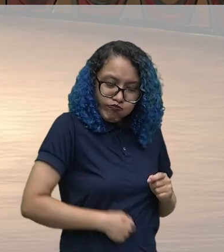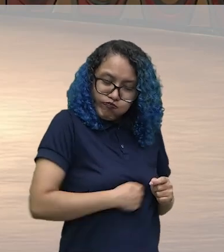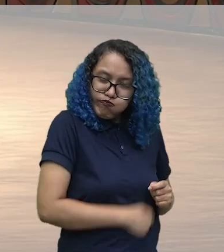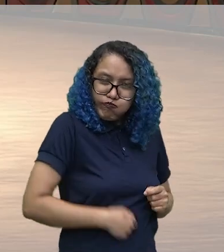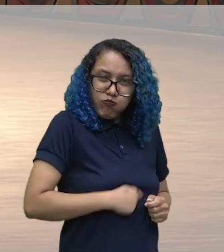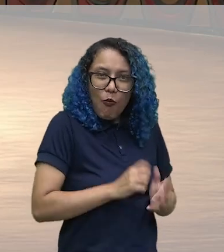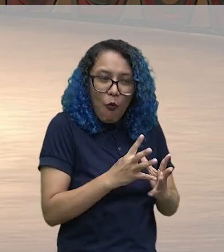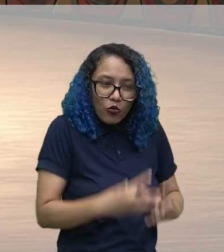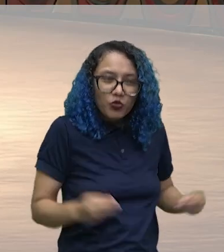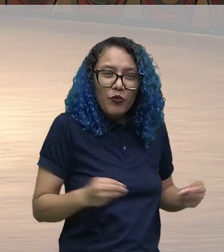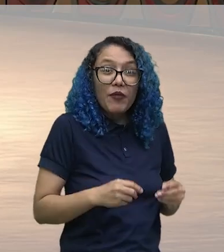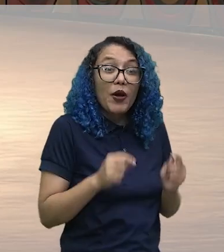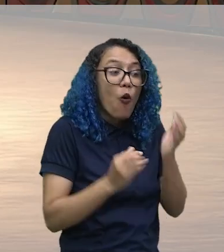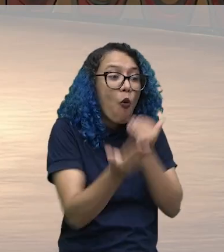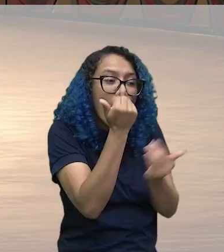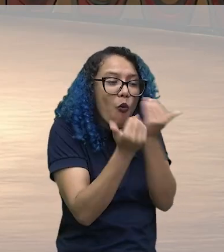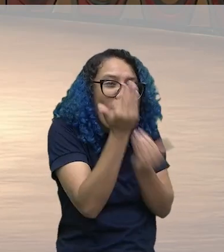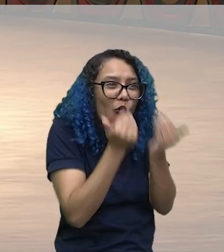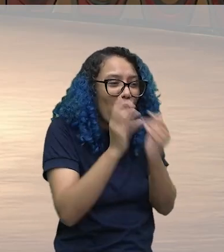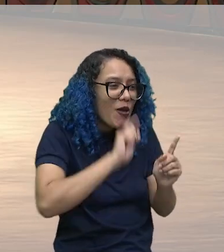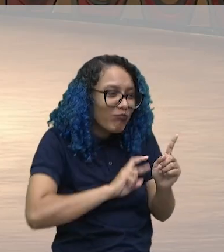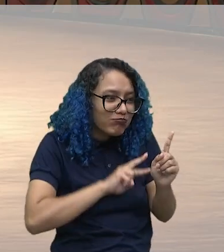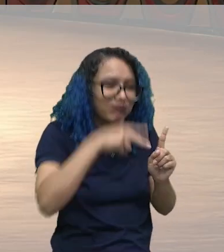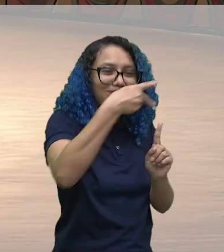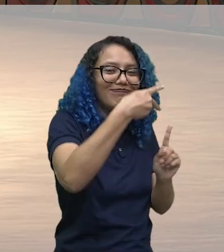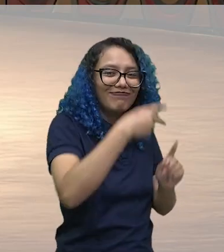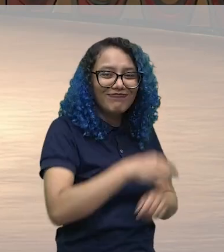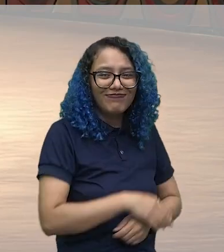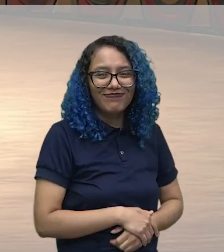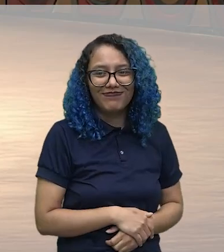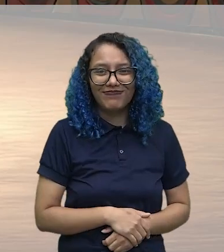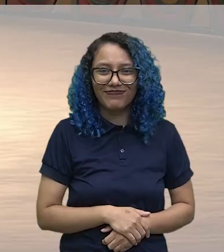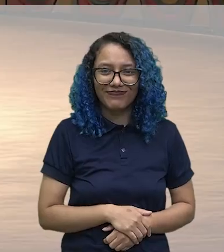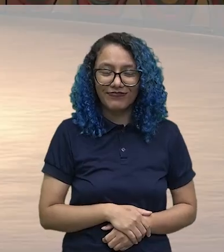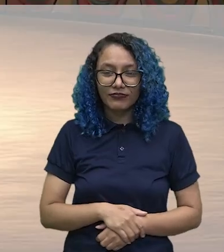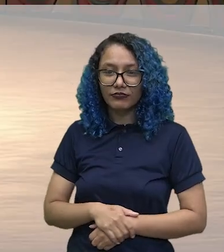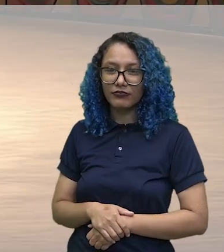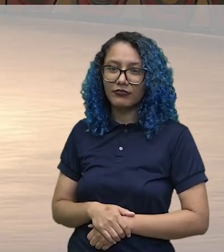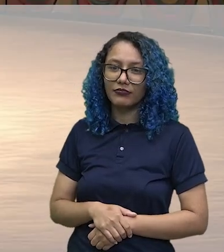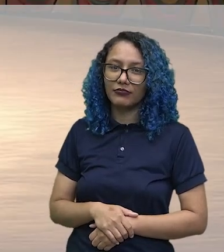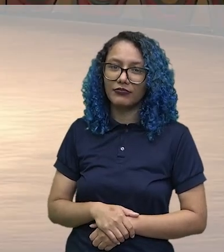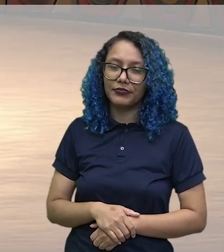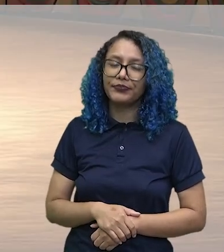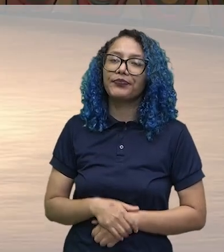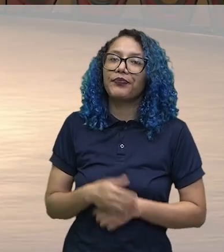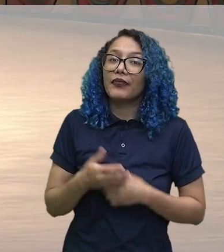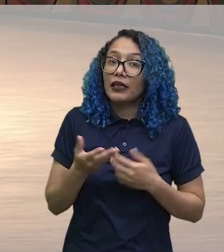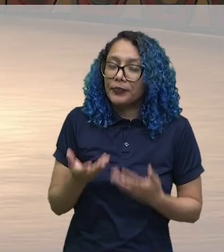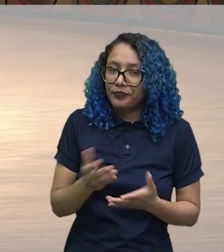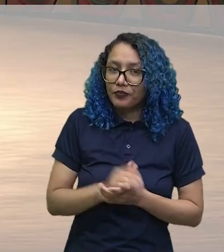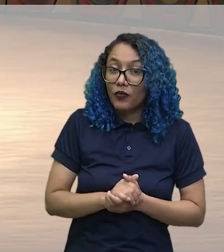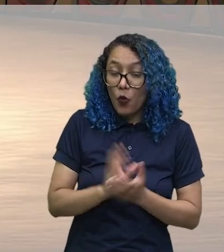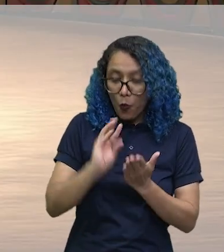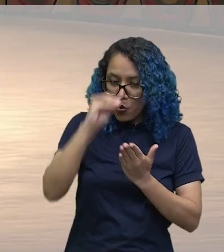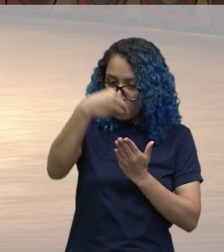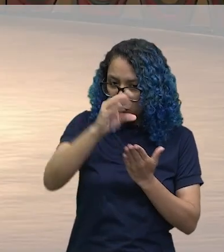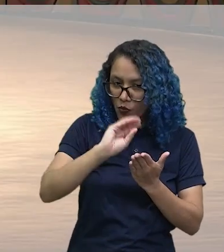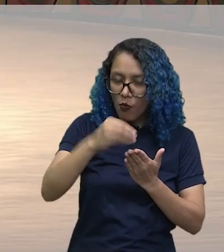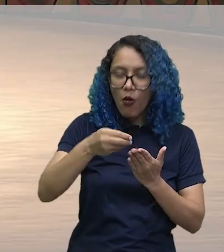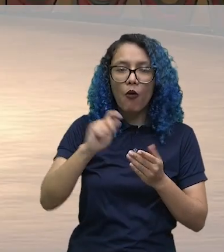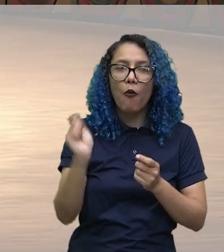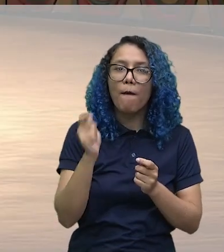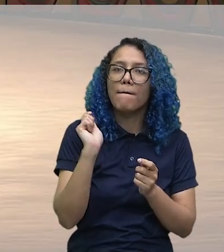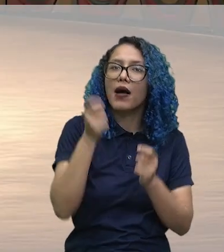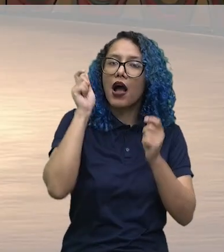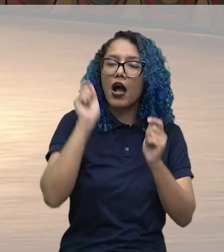do meu estômago para que eu possa comer 2 vezes. Augusto, o meu bloco